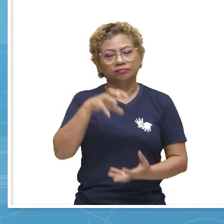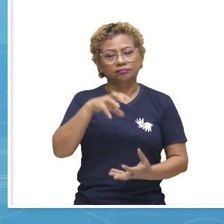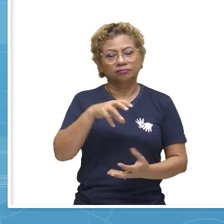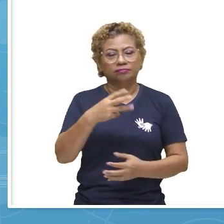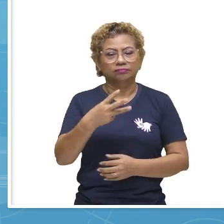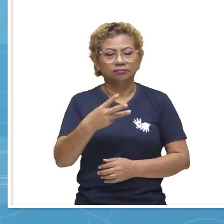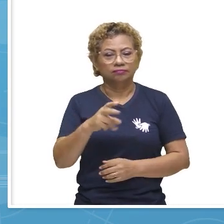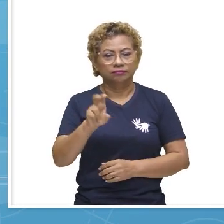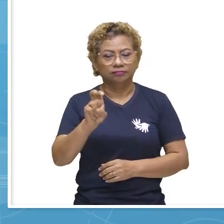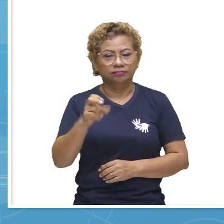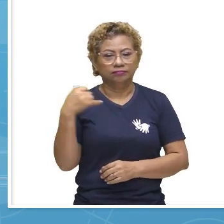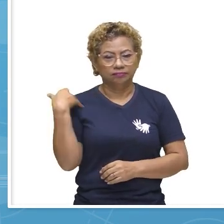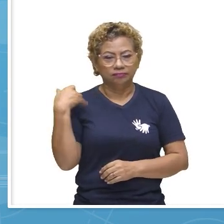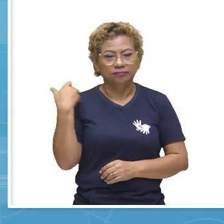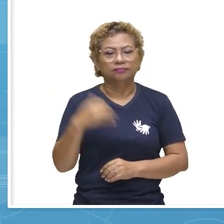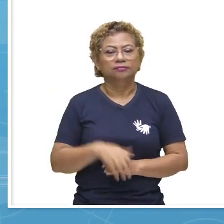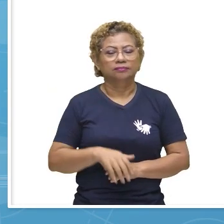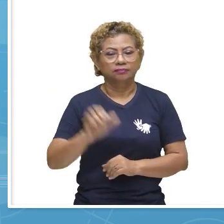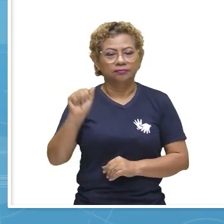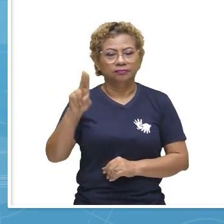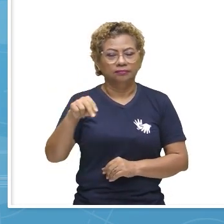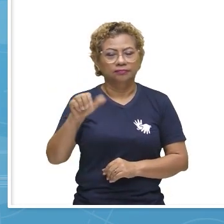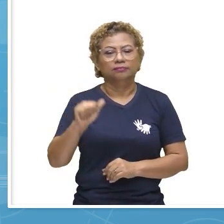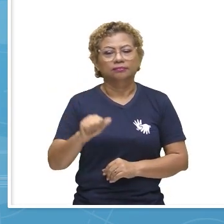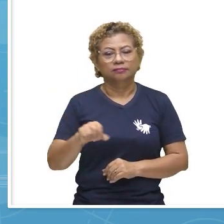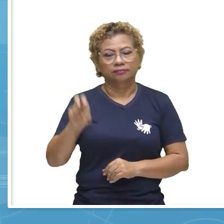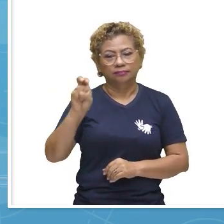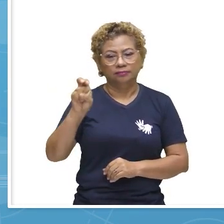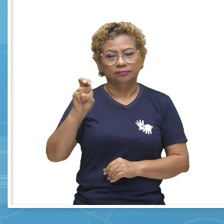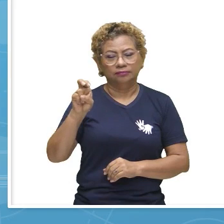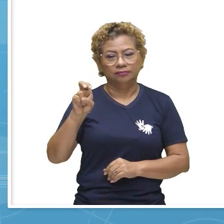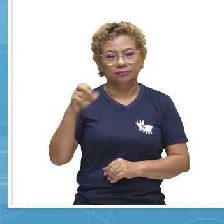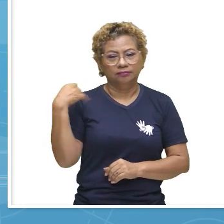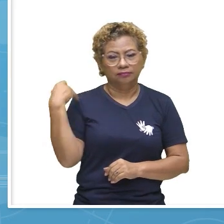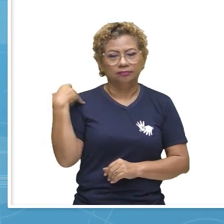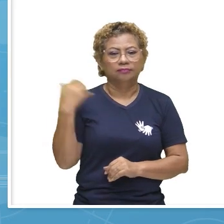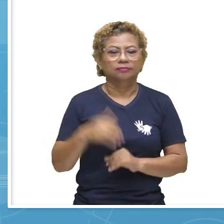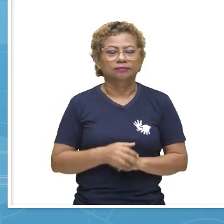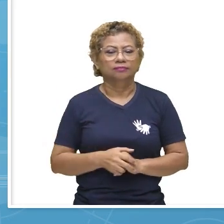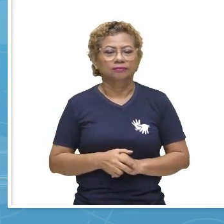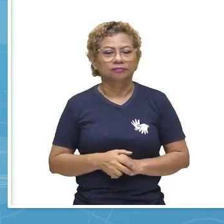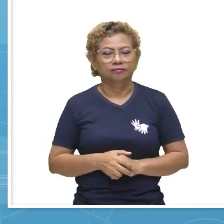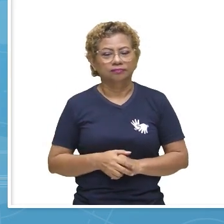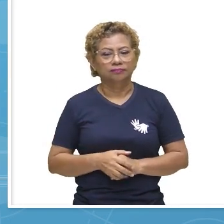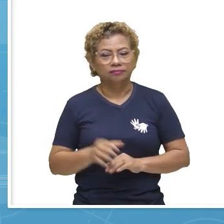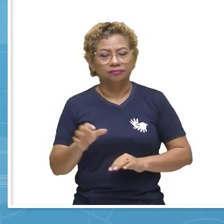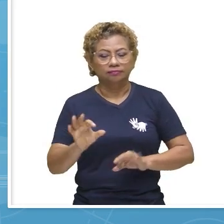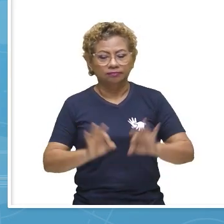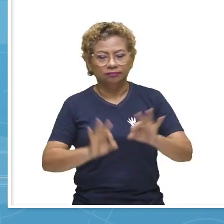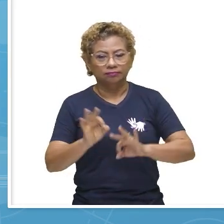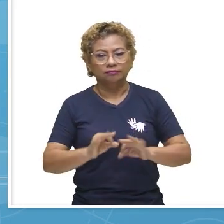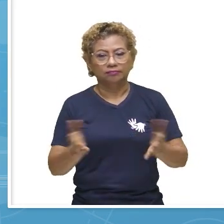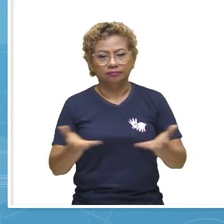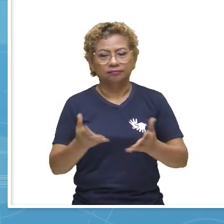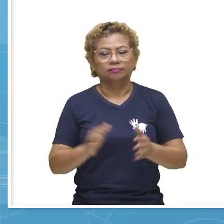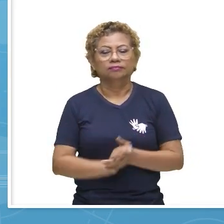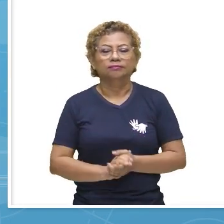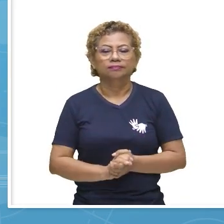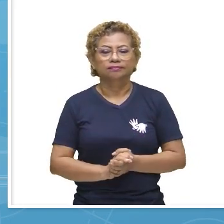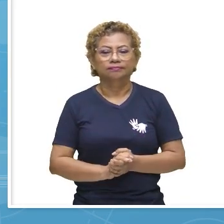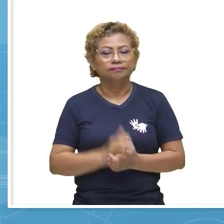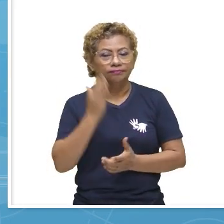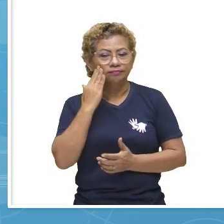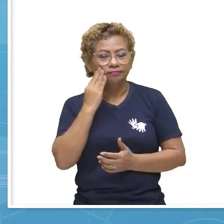tem 5 anos, tá bom? Essas foram as questões que a gente resolveu agora e a gente vai ver a nossa